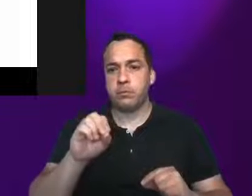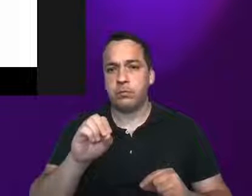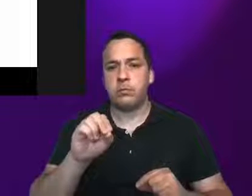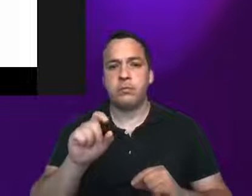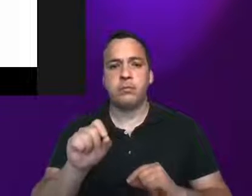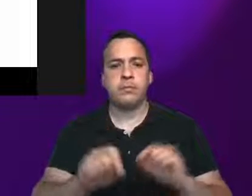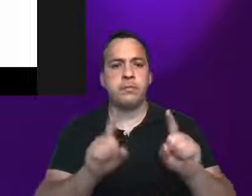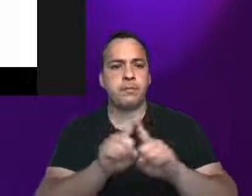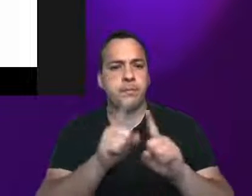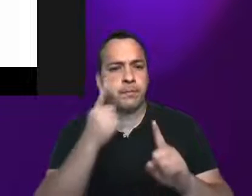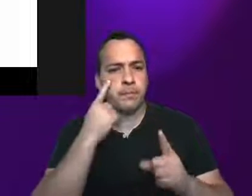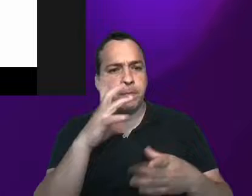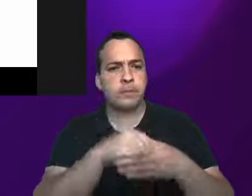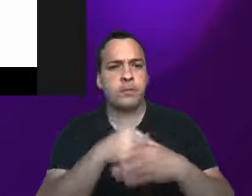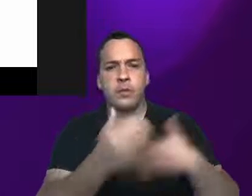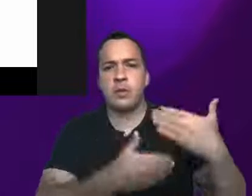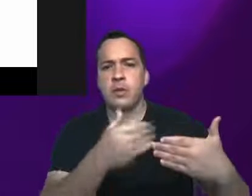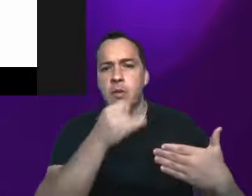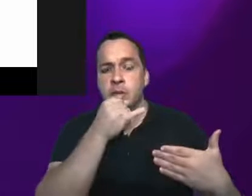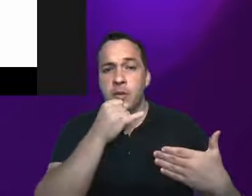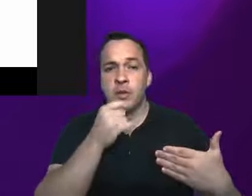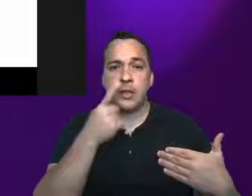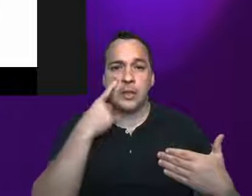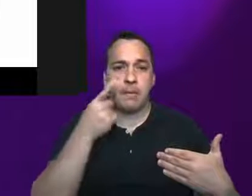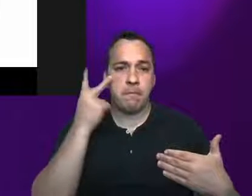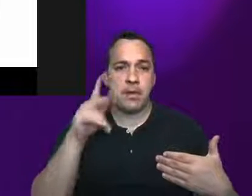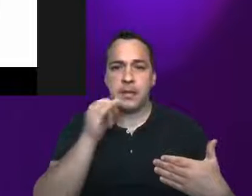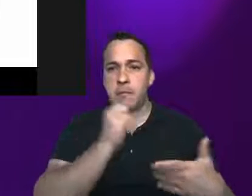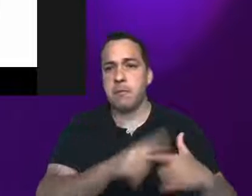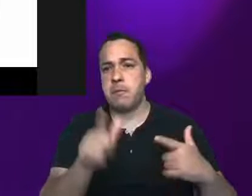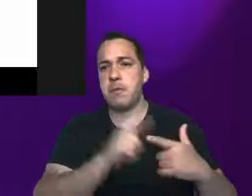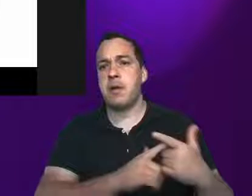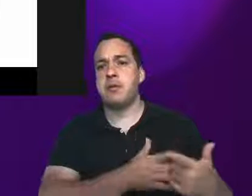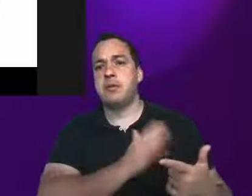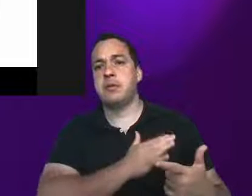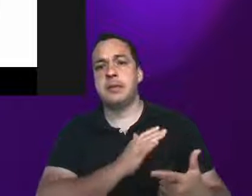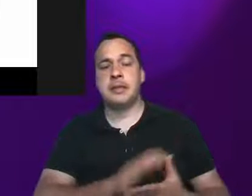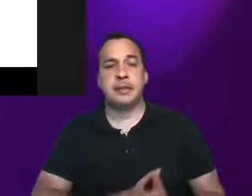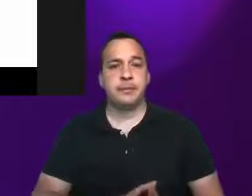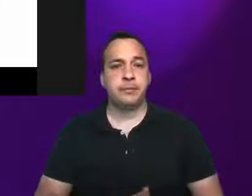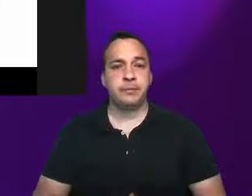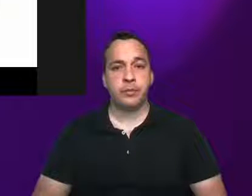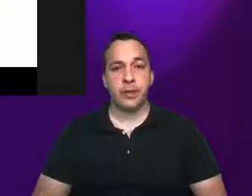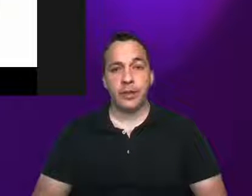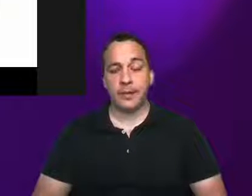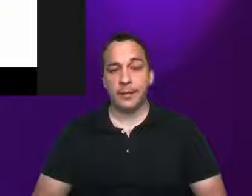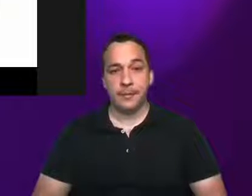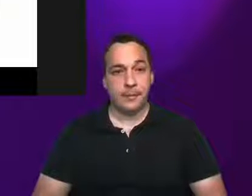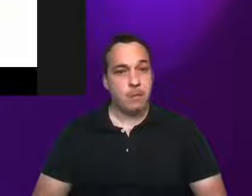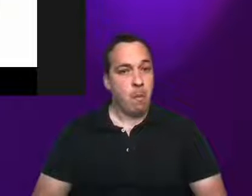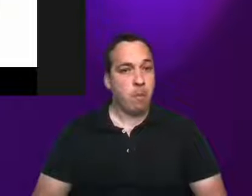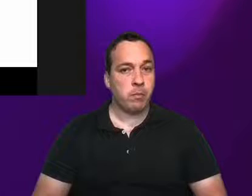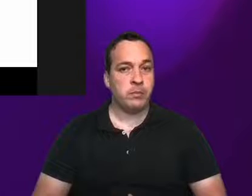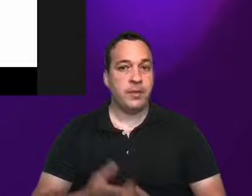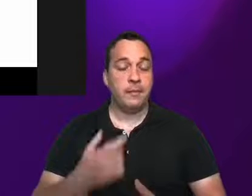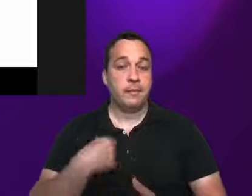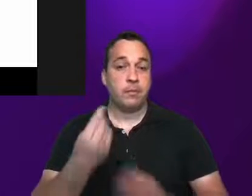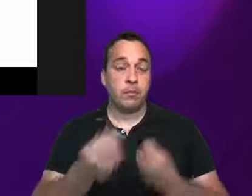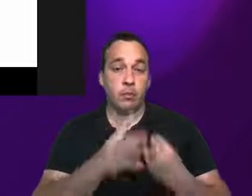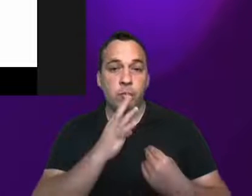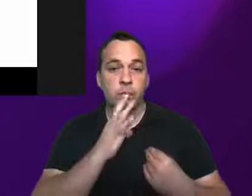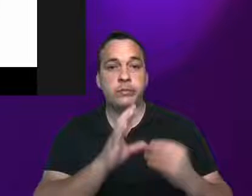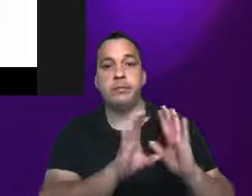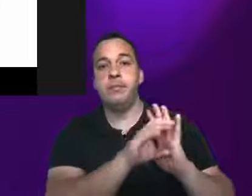cardíaca, do estágio congestivo pela insuficiência cardíaca. E aí a gente sabe do conceito do refilling, que seria